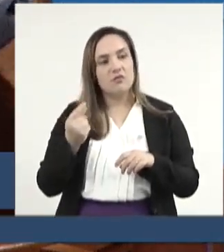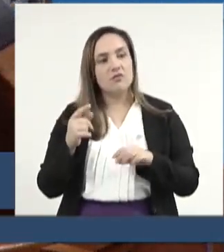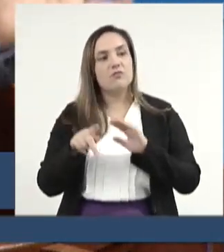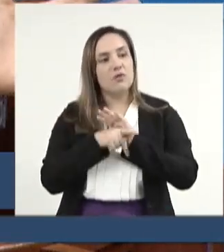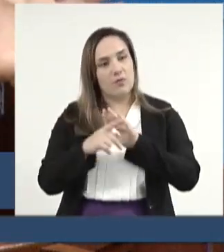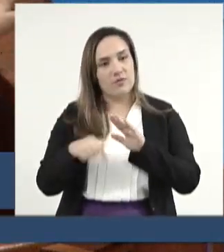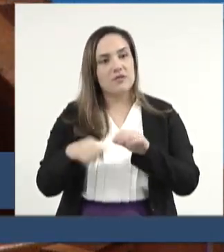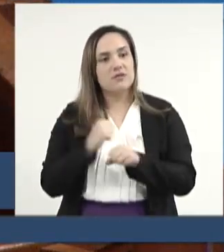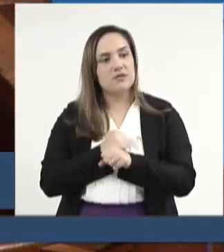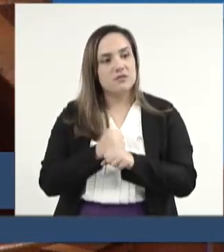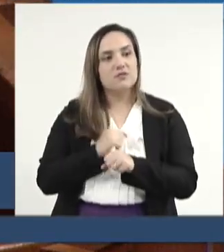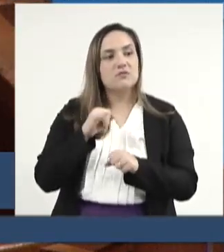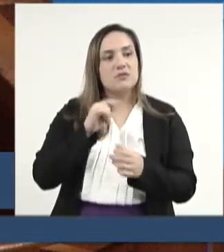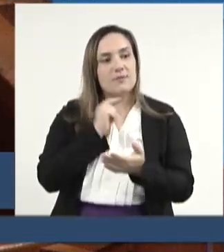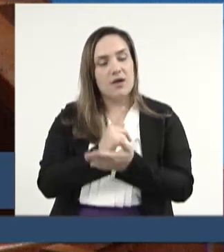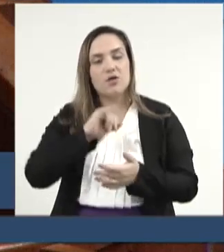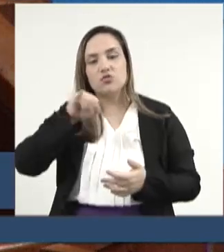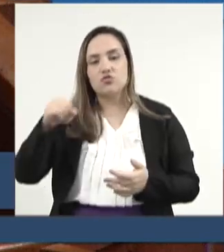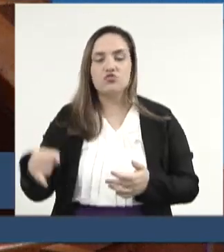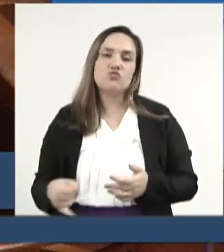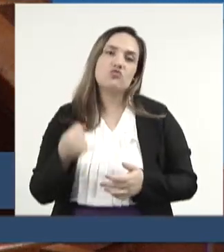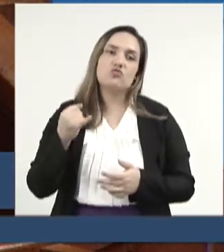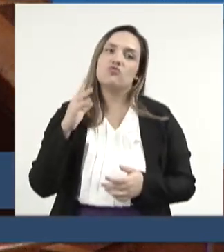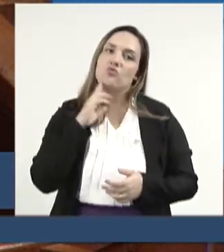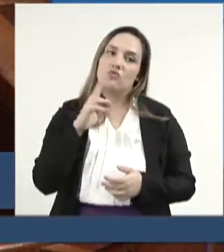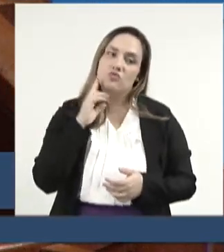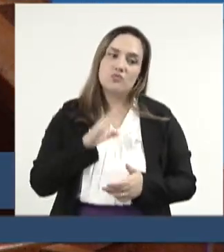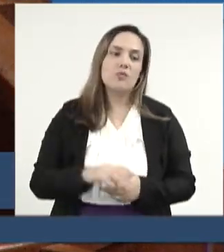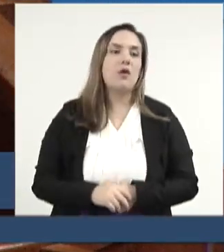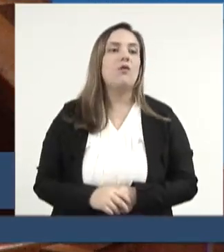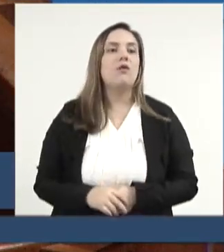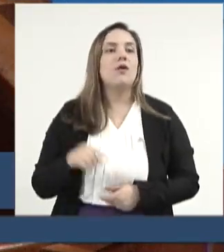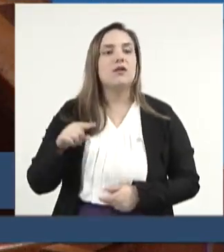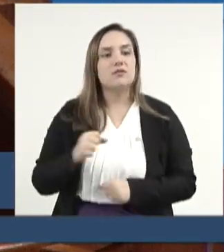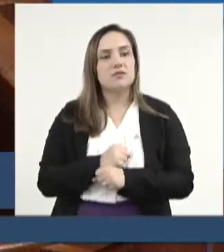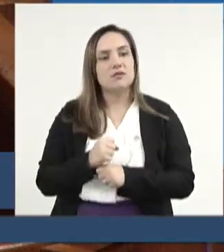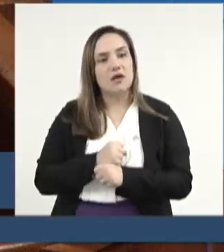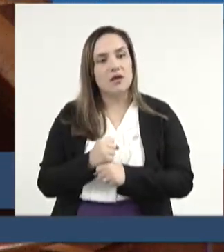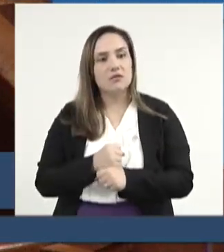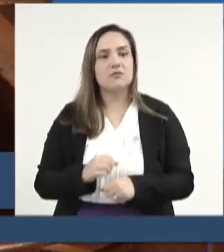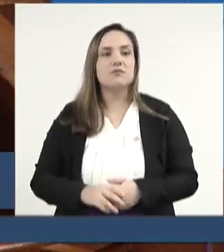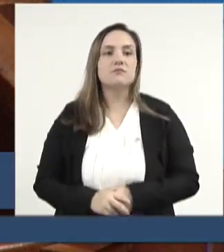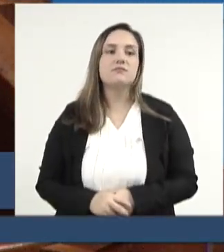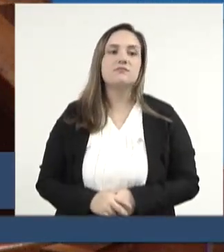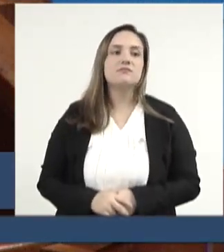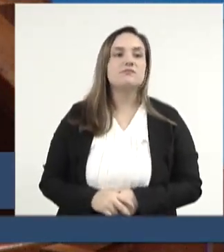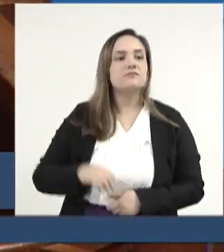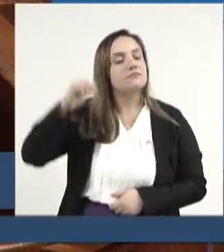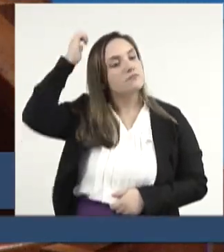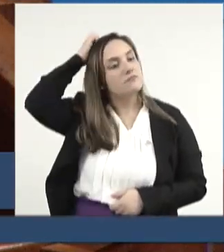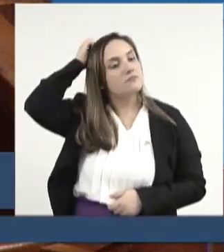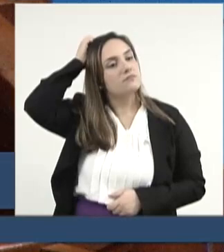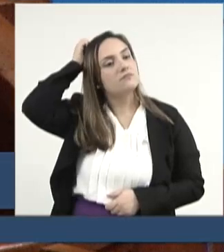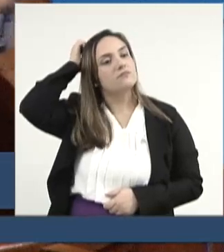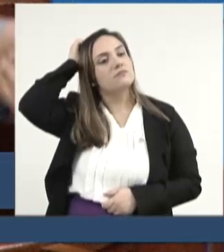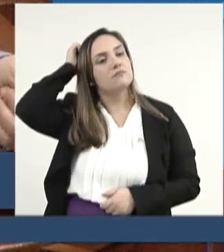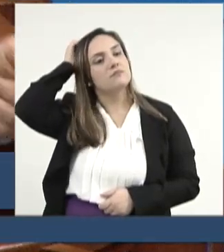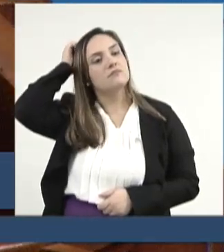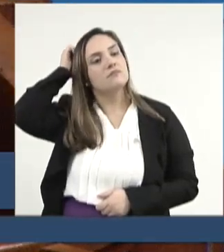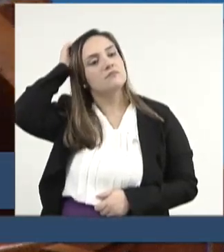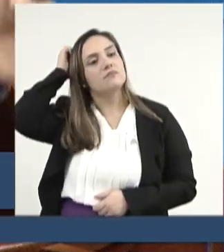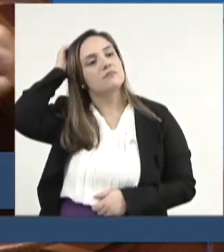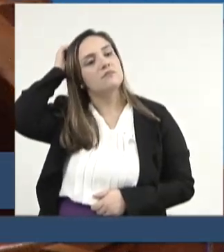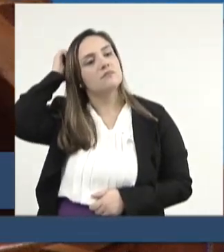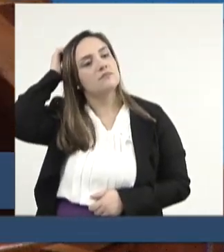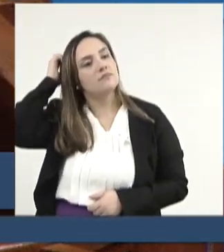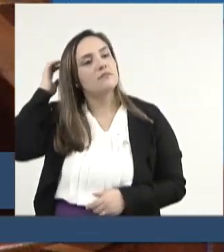Claro, pagando-se o juro correspondente a esse ano. Paga-se o juro, atualiza e prorroga-se a parcela, no caso